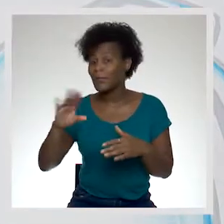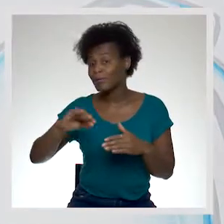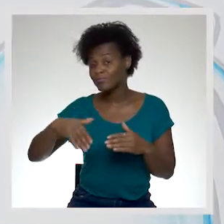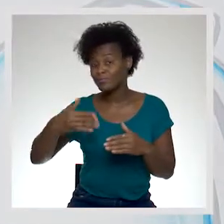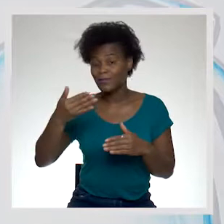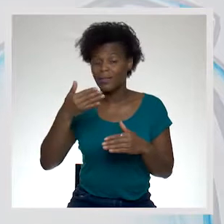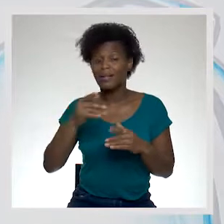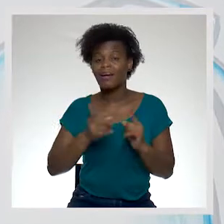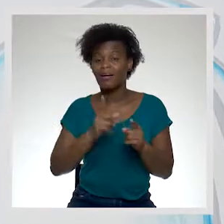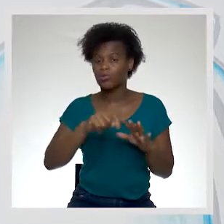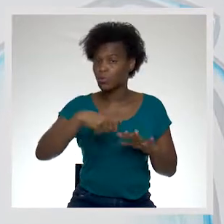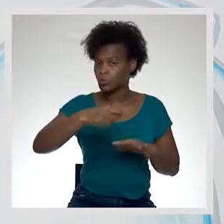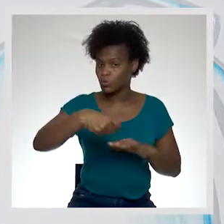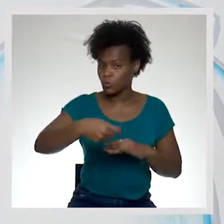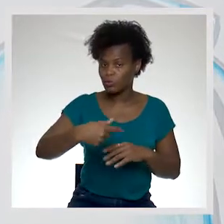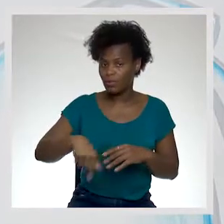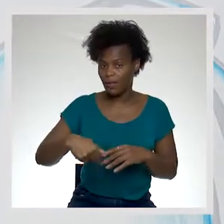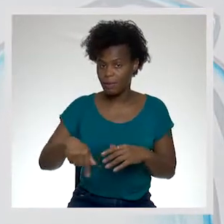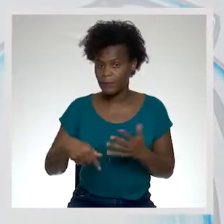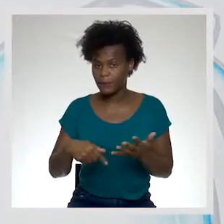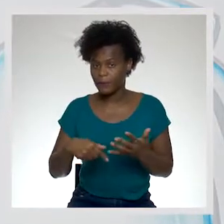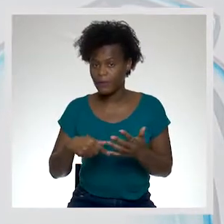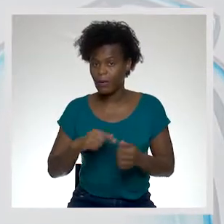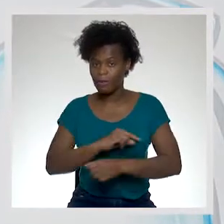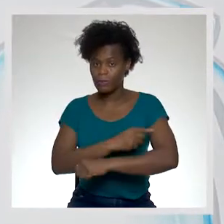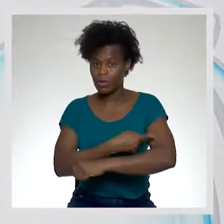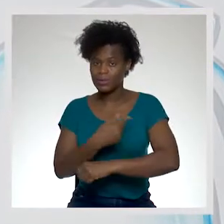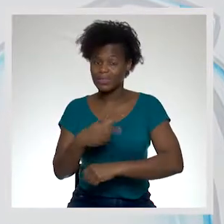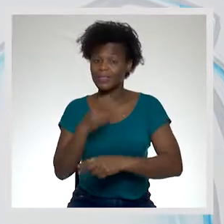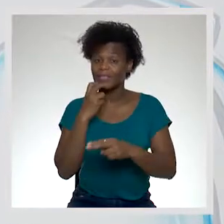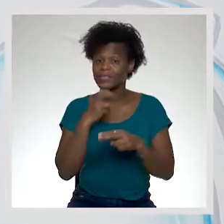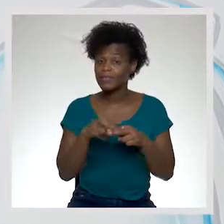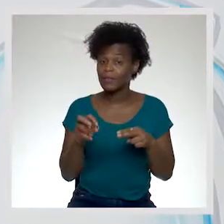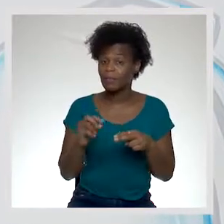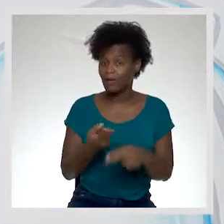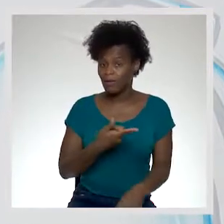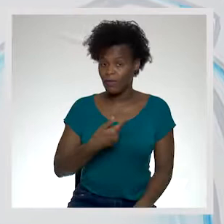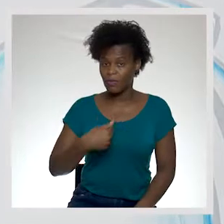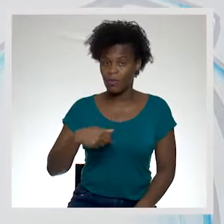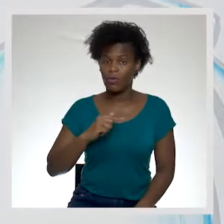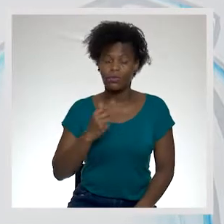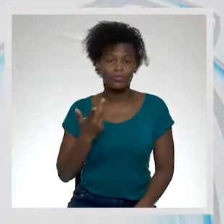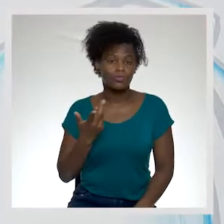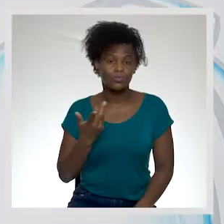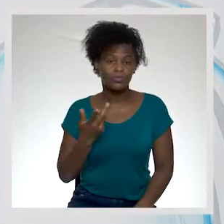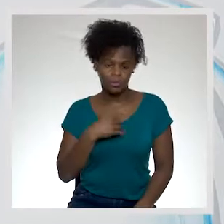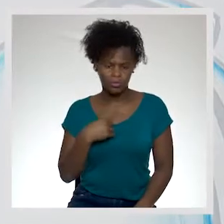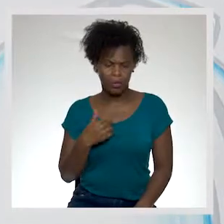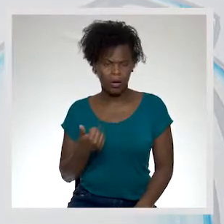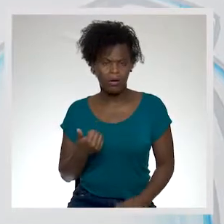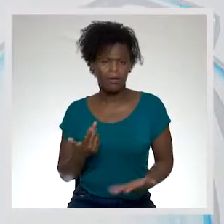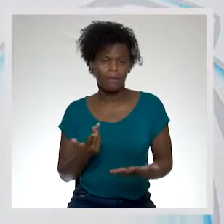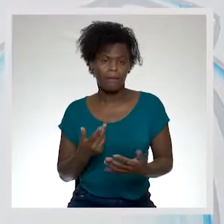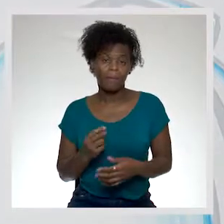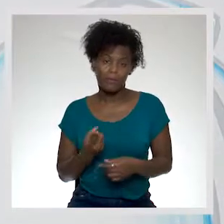estes recursos tenham o potencial energético para o nosso bem-estar, então para o